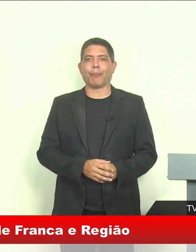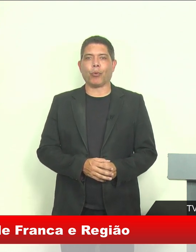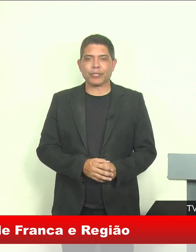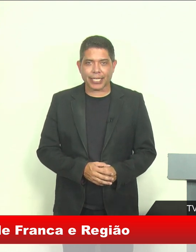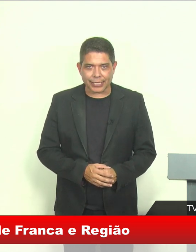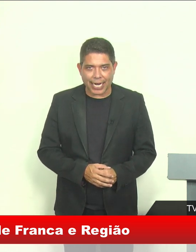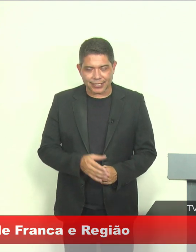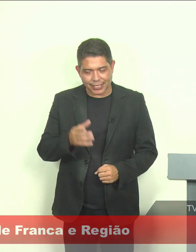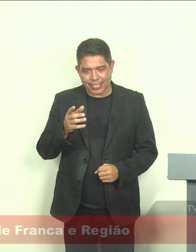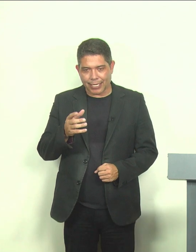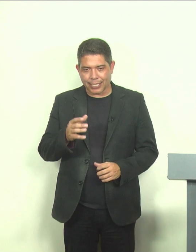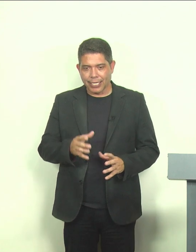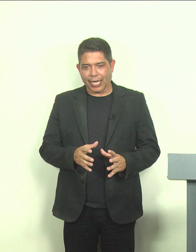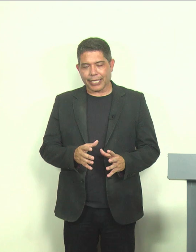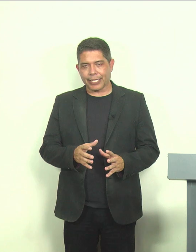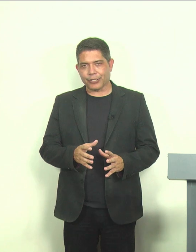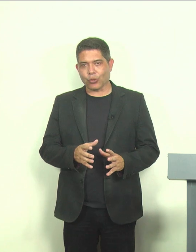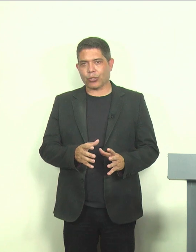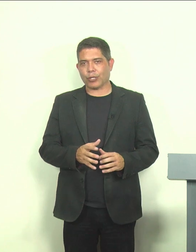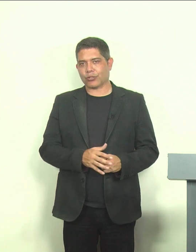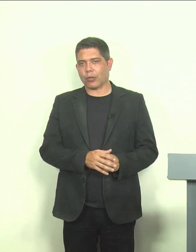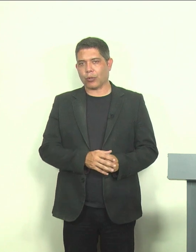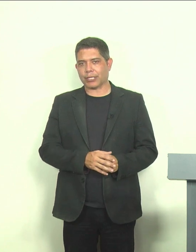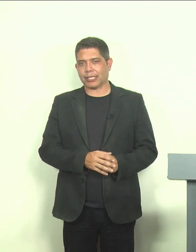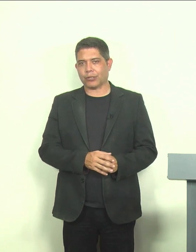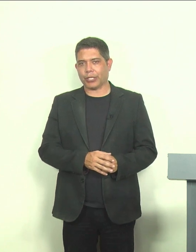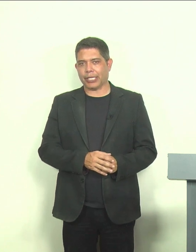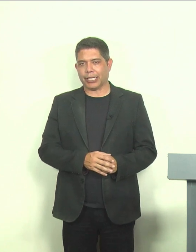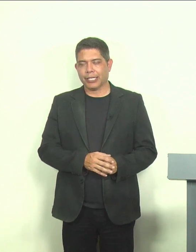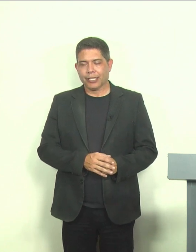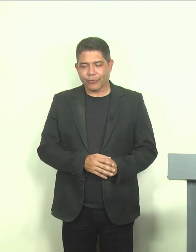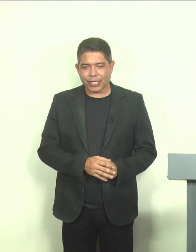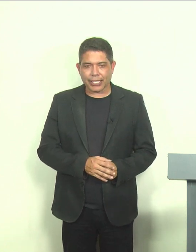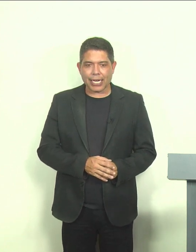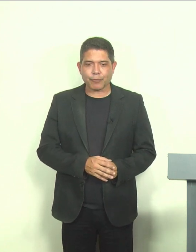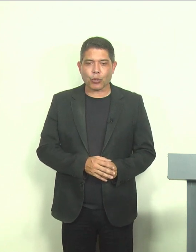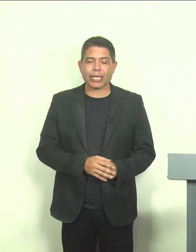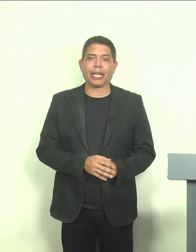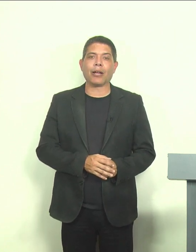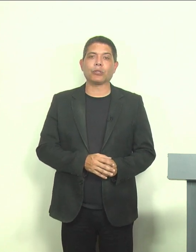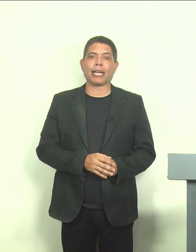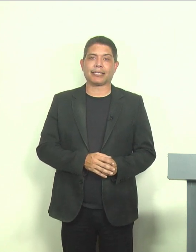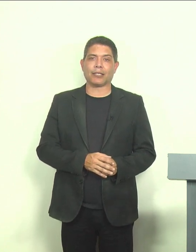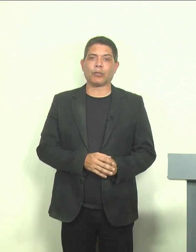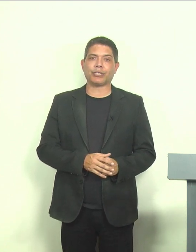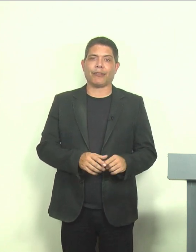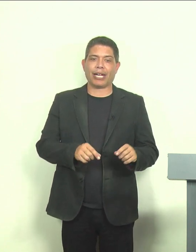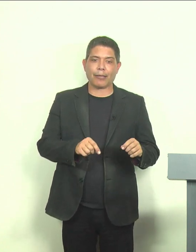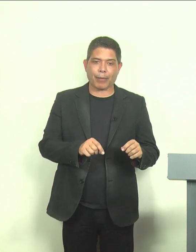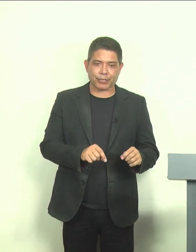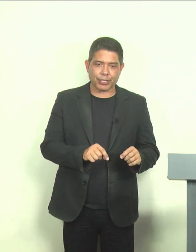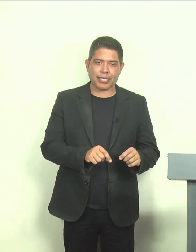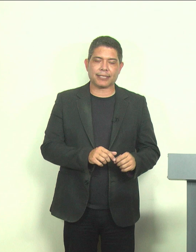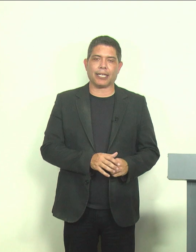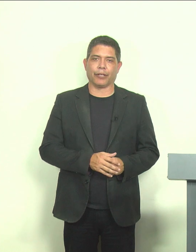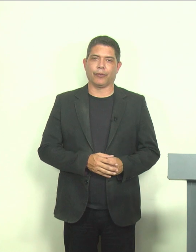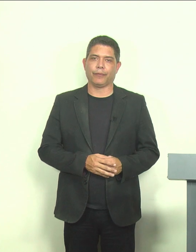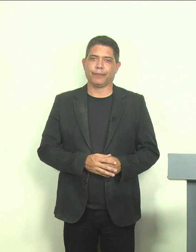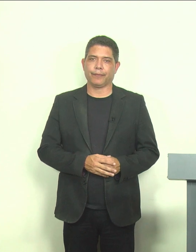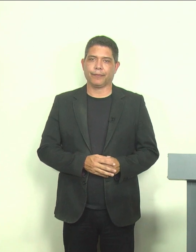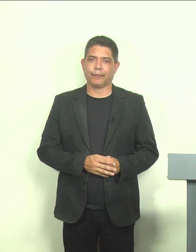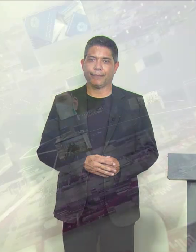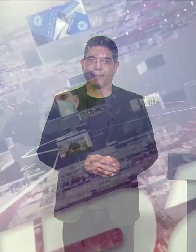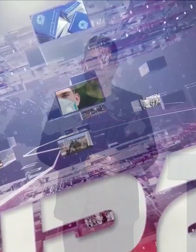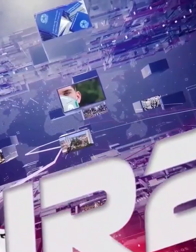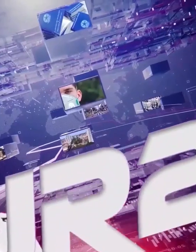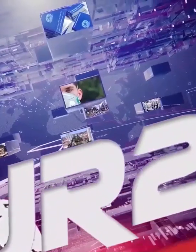pretende aposentar. Você está aí de olho na sua aposentadoria? Fique ligado porque tem alteração que já vale a partir desse ano.